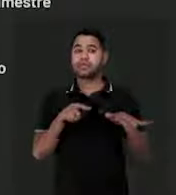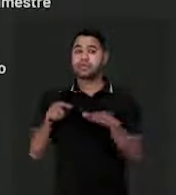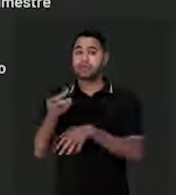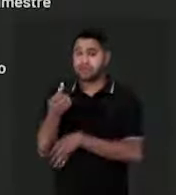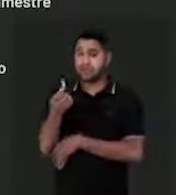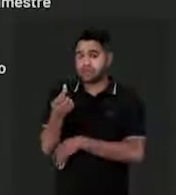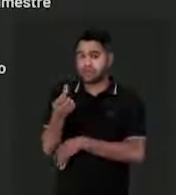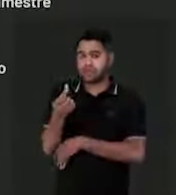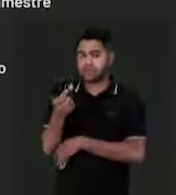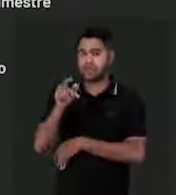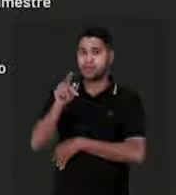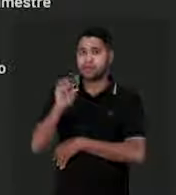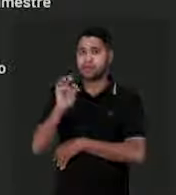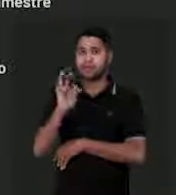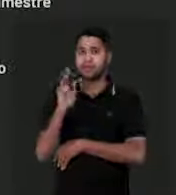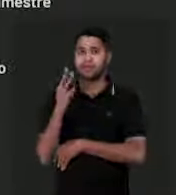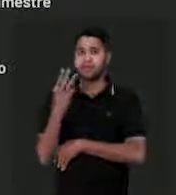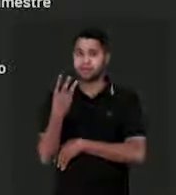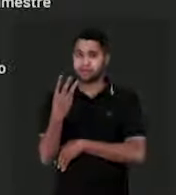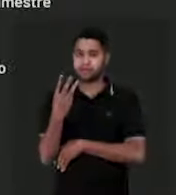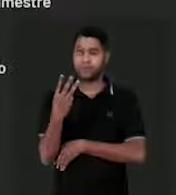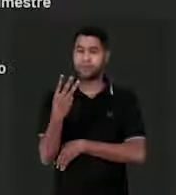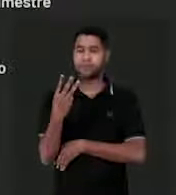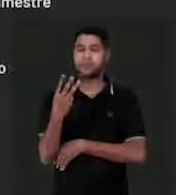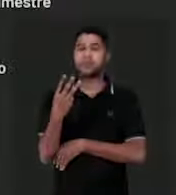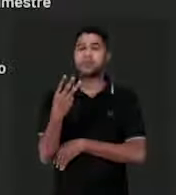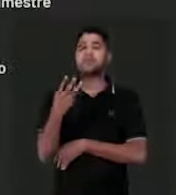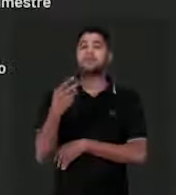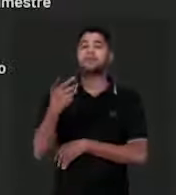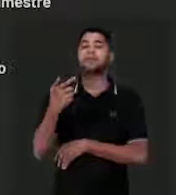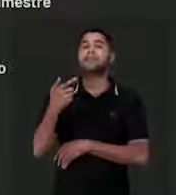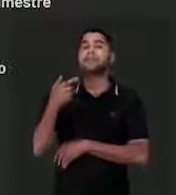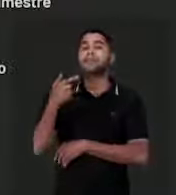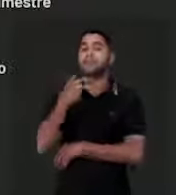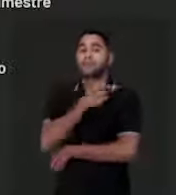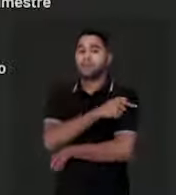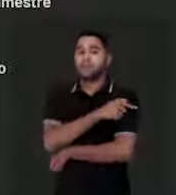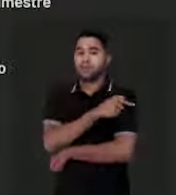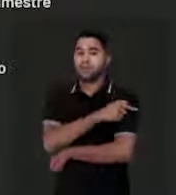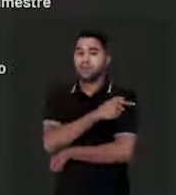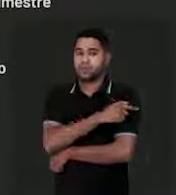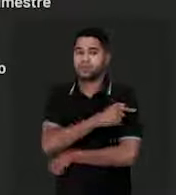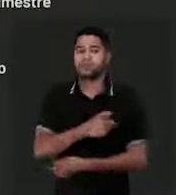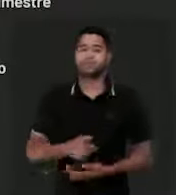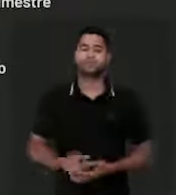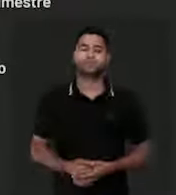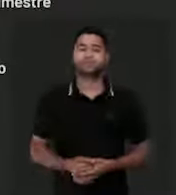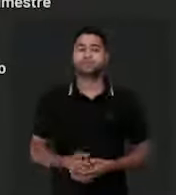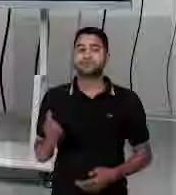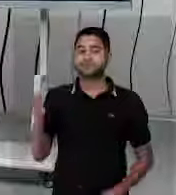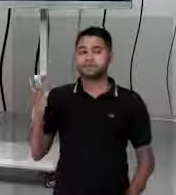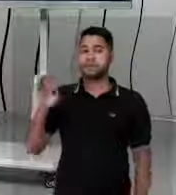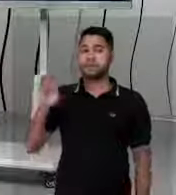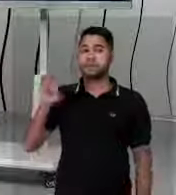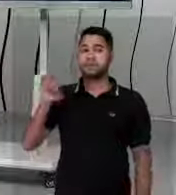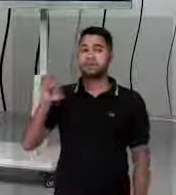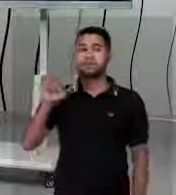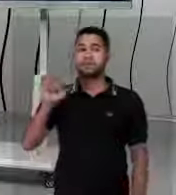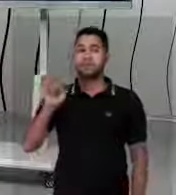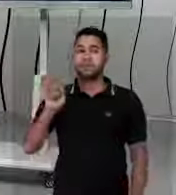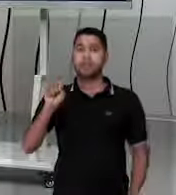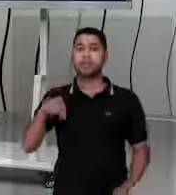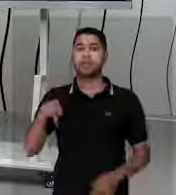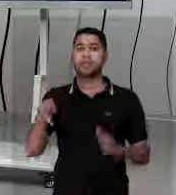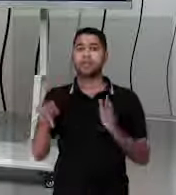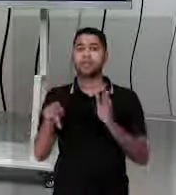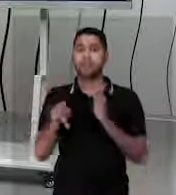6 do PET 3 para o 7º ano do ensino fundamental. Meu nome é Edneia, eu sou professora de